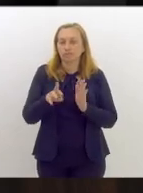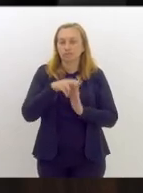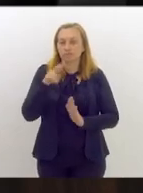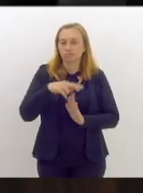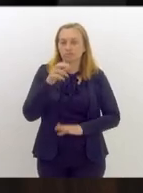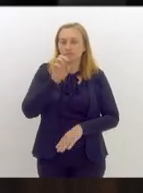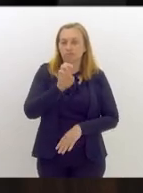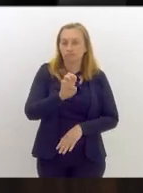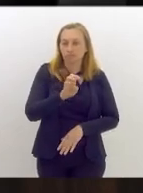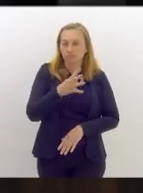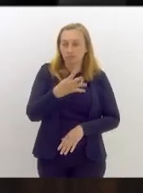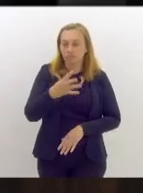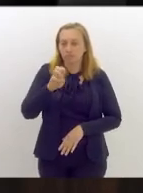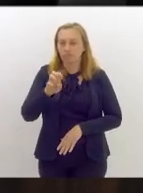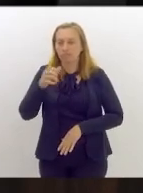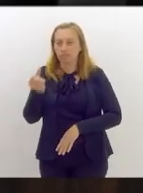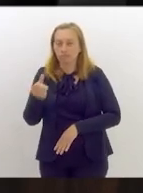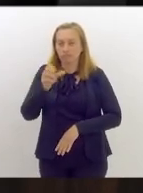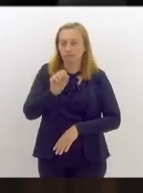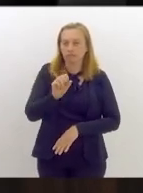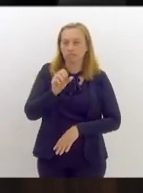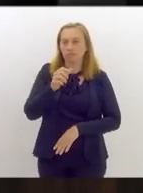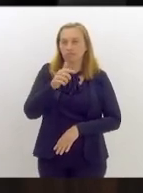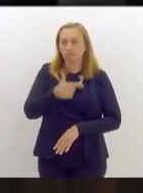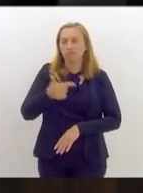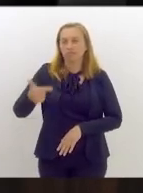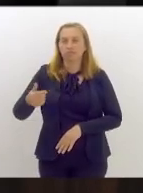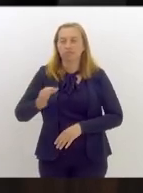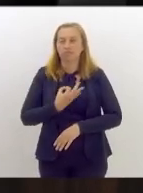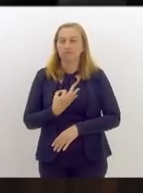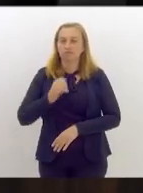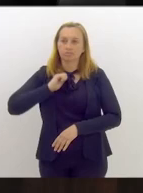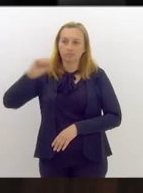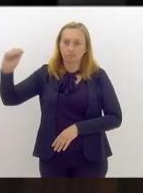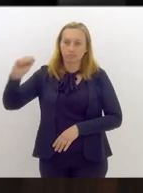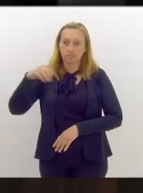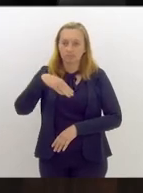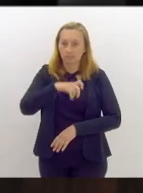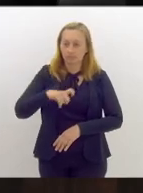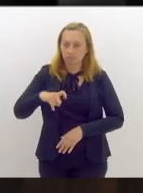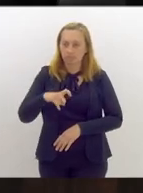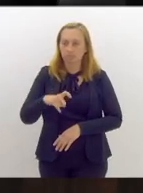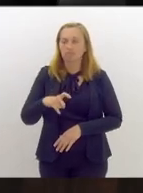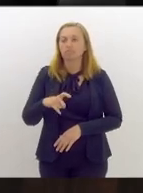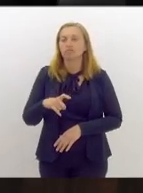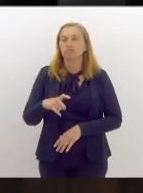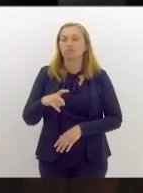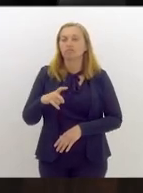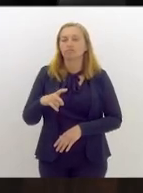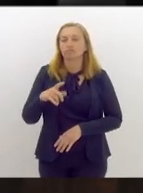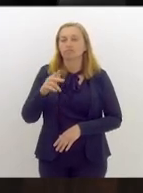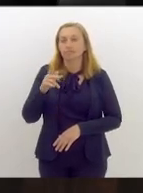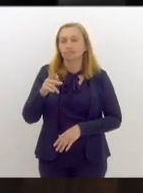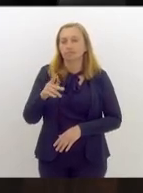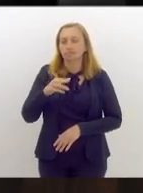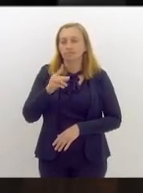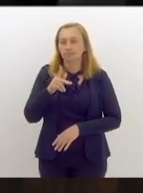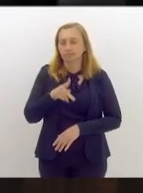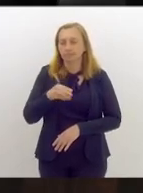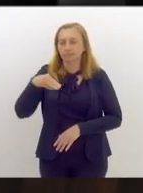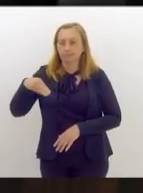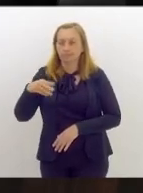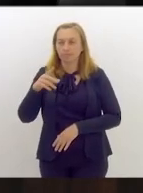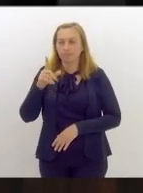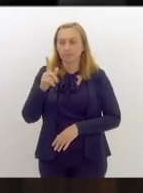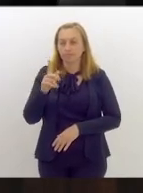1465 de 22, de autoria do deputado Max Lemos. Concede medalha Tiradentes, respectivo diploma, senhor Coronel PM Renan Gomes de Oliveira. Presidente da